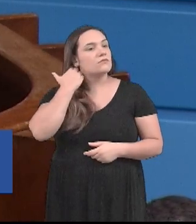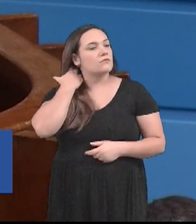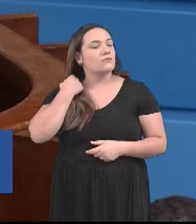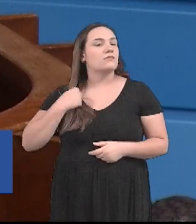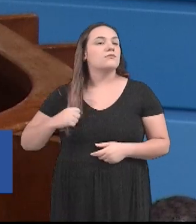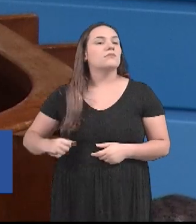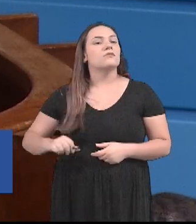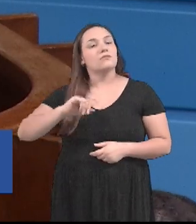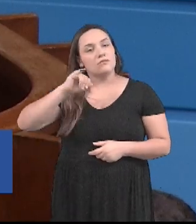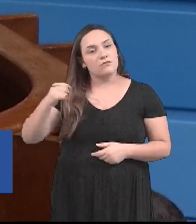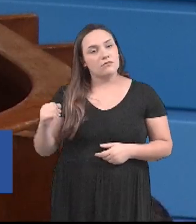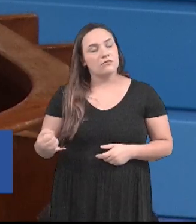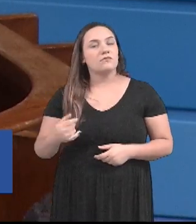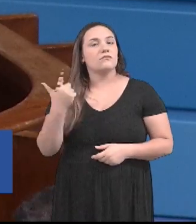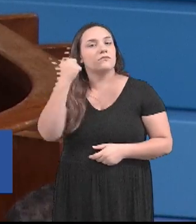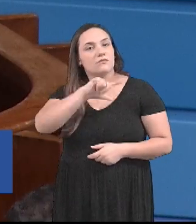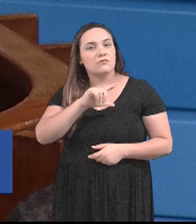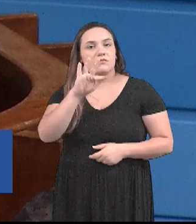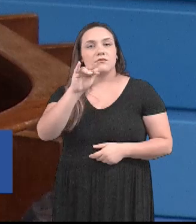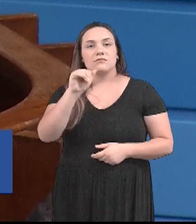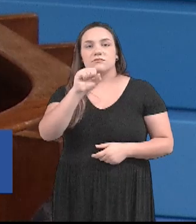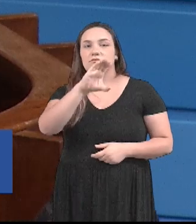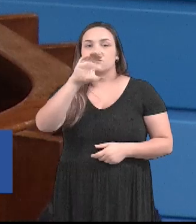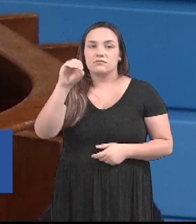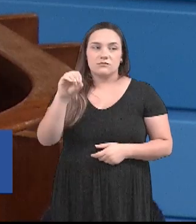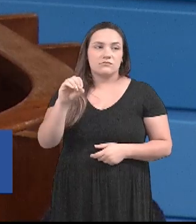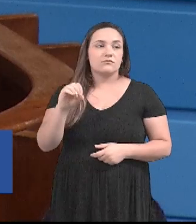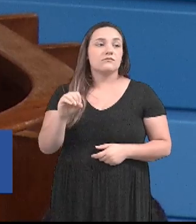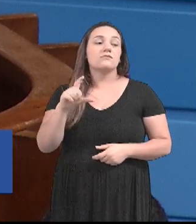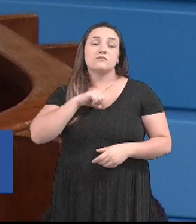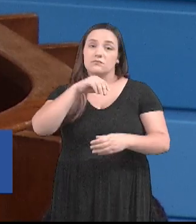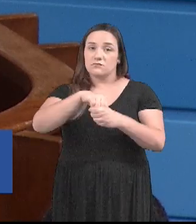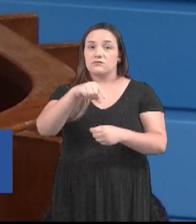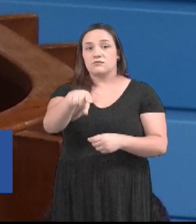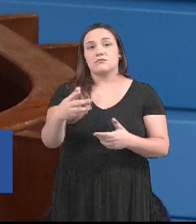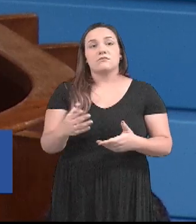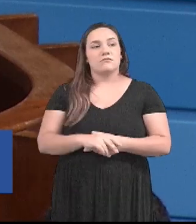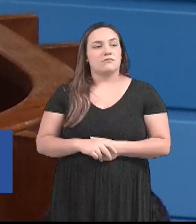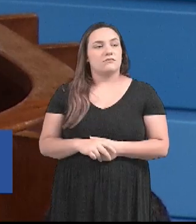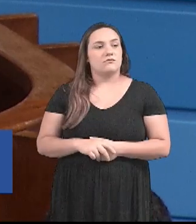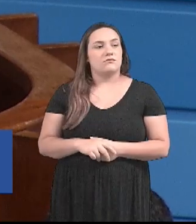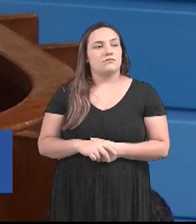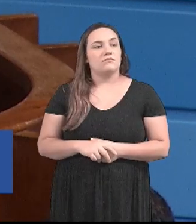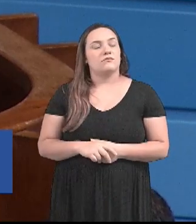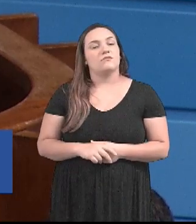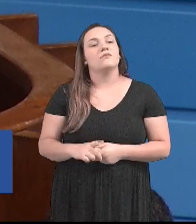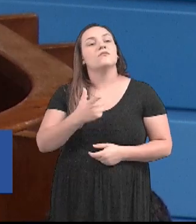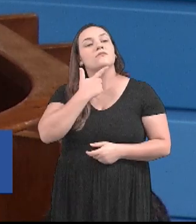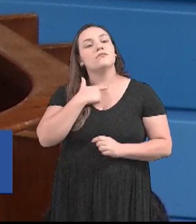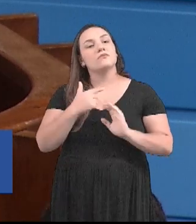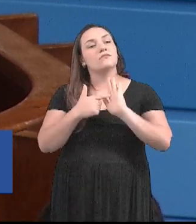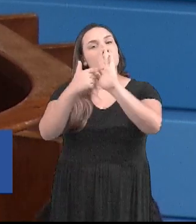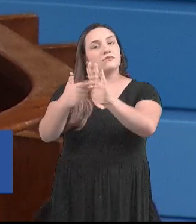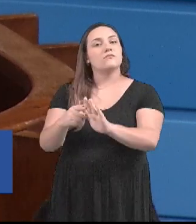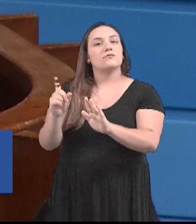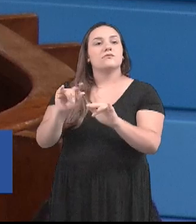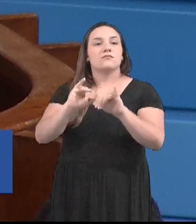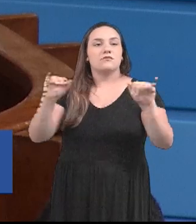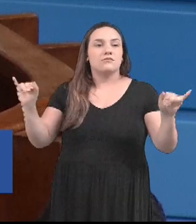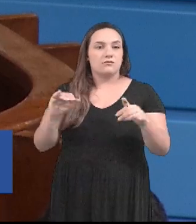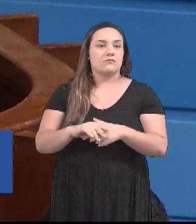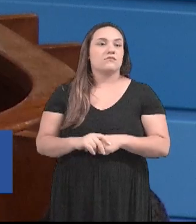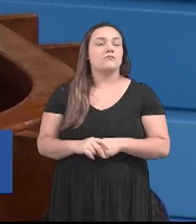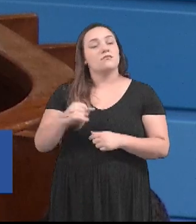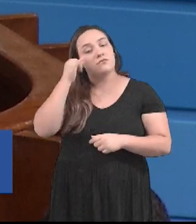porque a vantagem obtida do fisco está lá nos autos. A vontade de não fornecer a informação